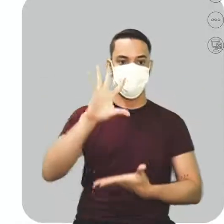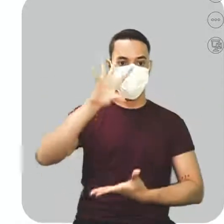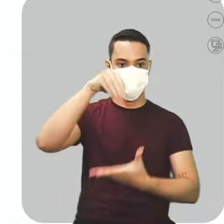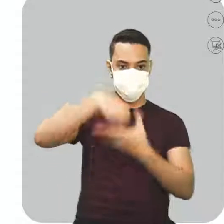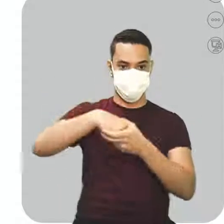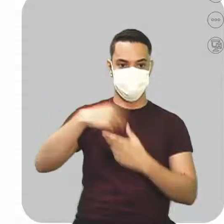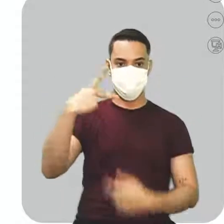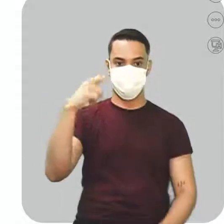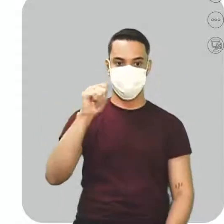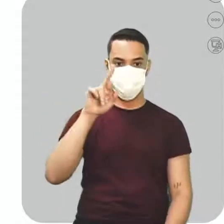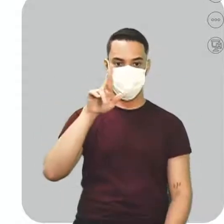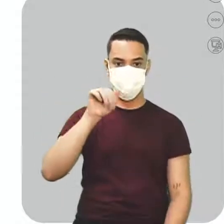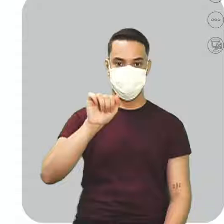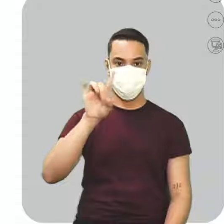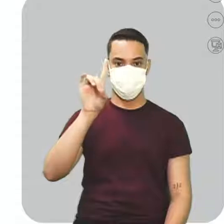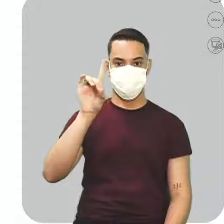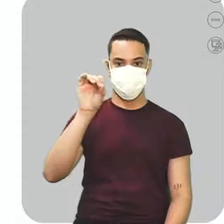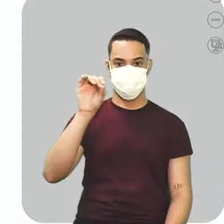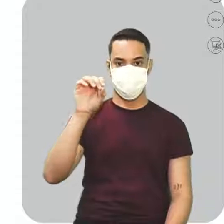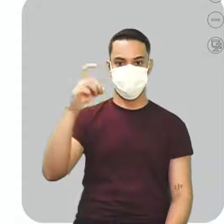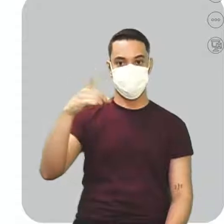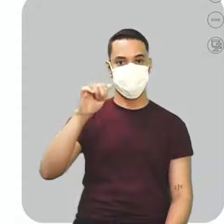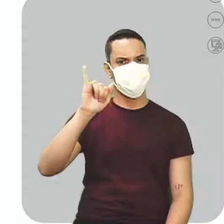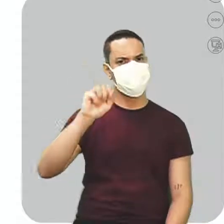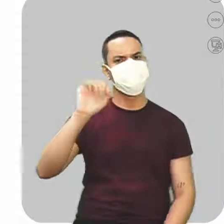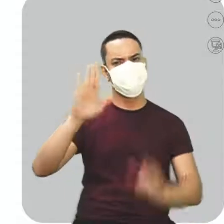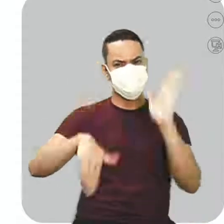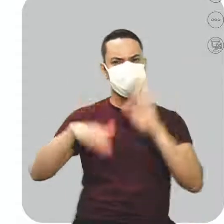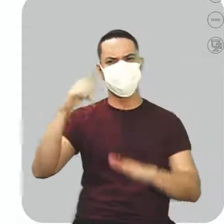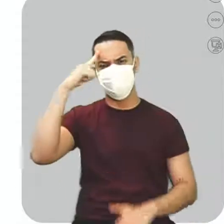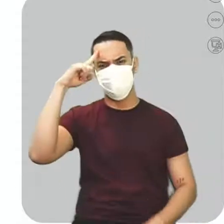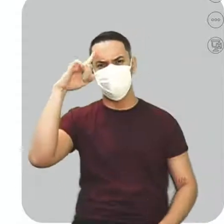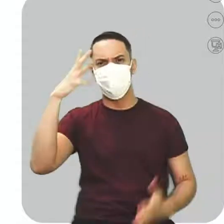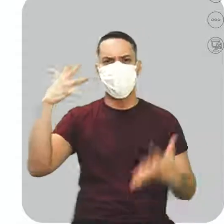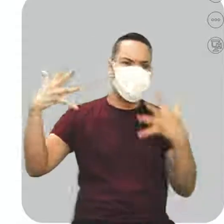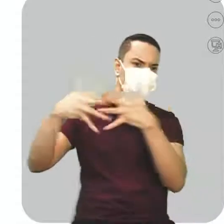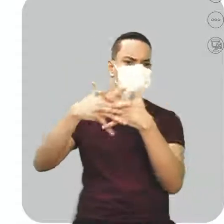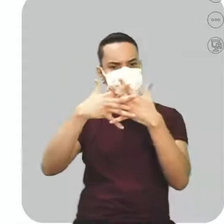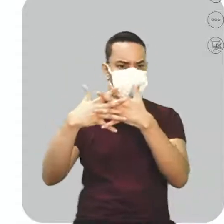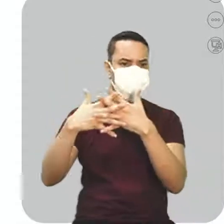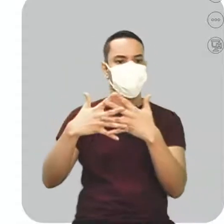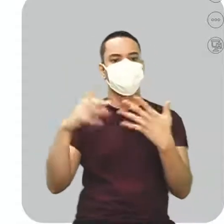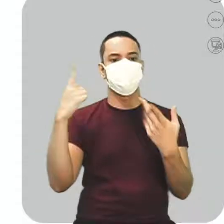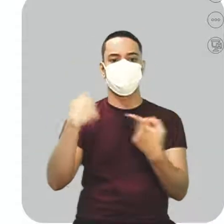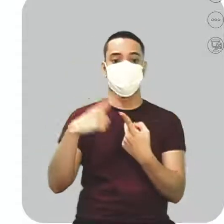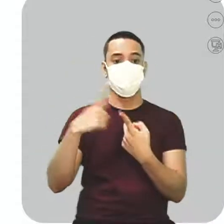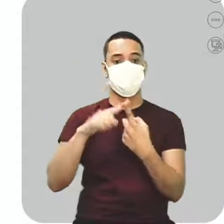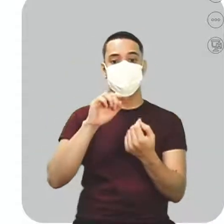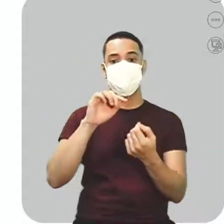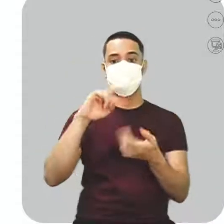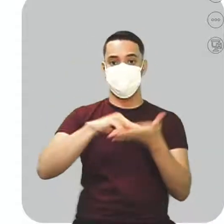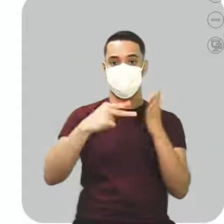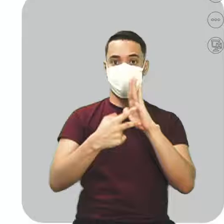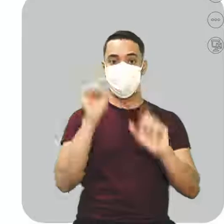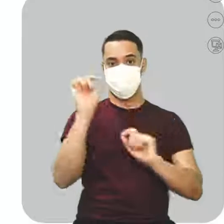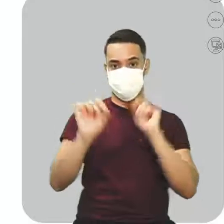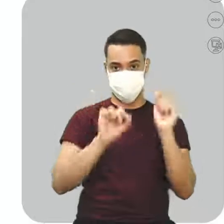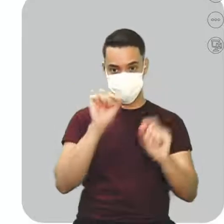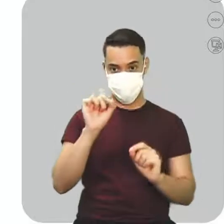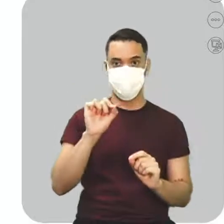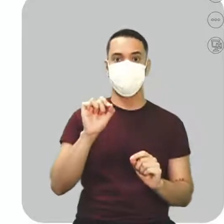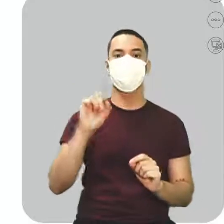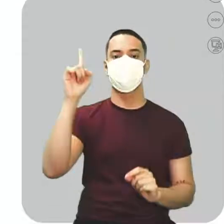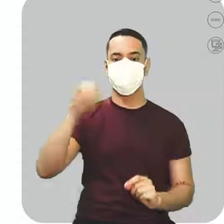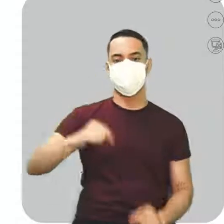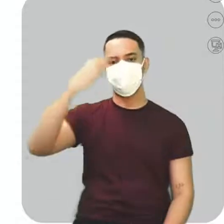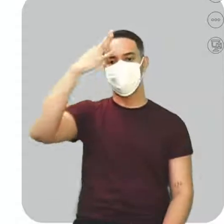vezes fica até meio confusa as ideias, né? A contra-argumentação nada mais é do que